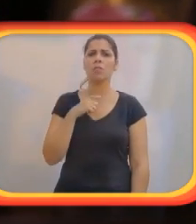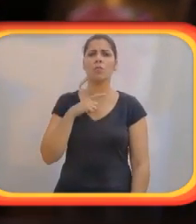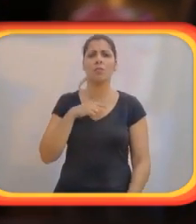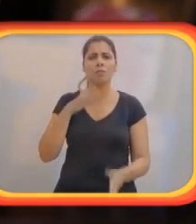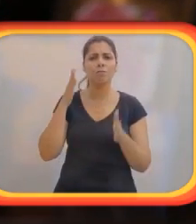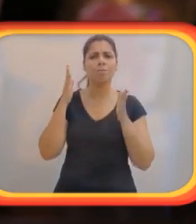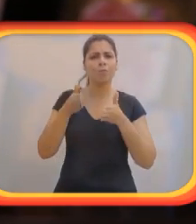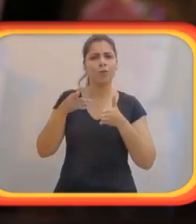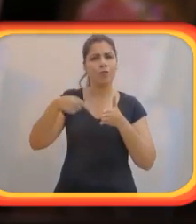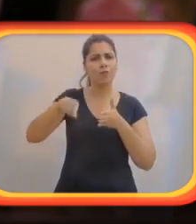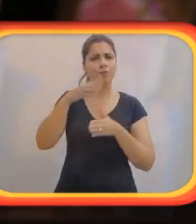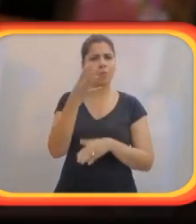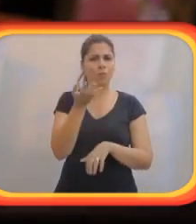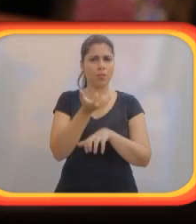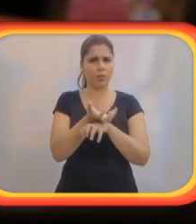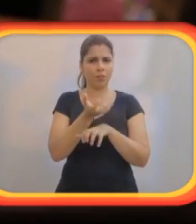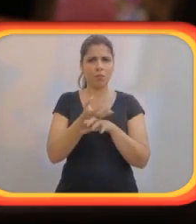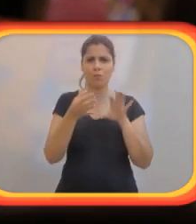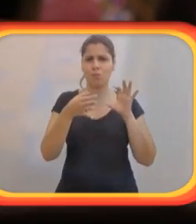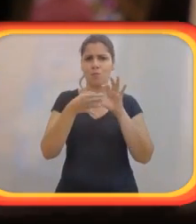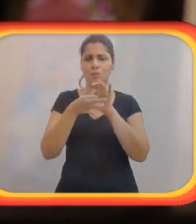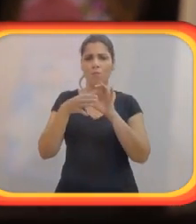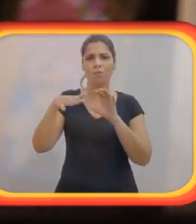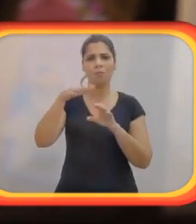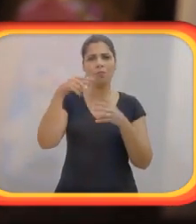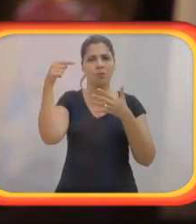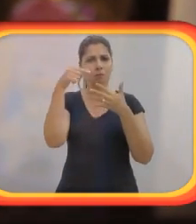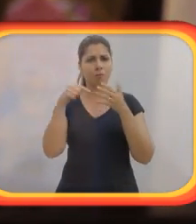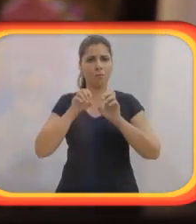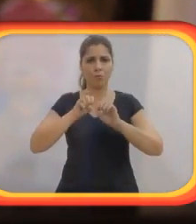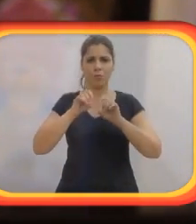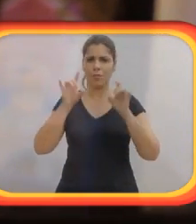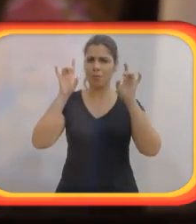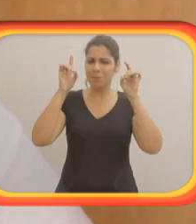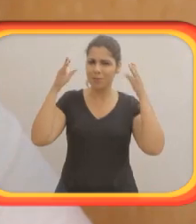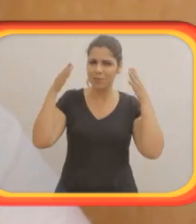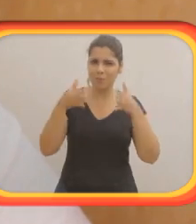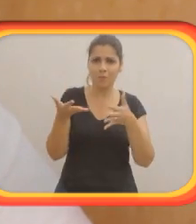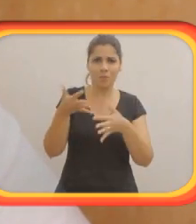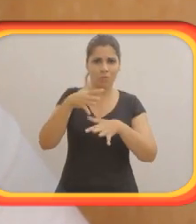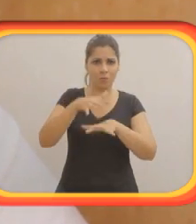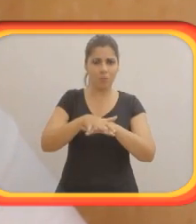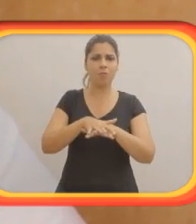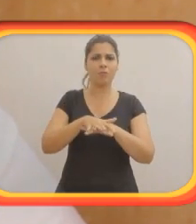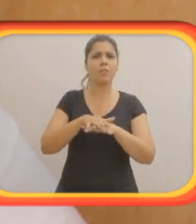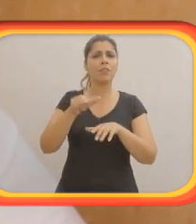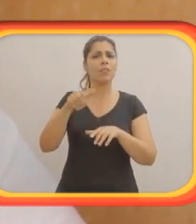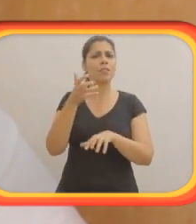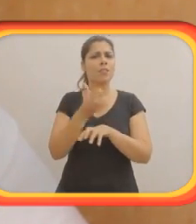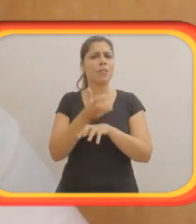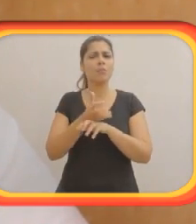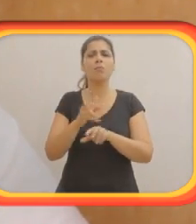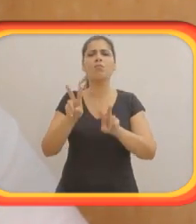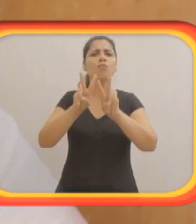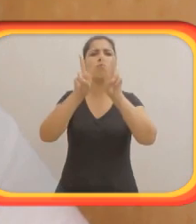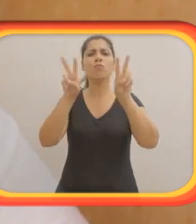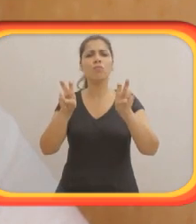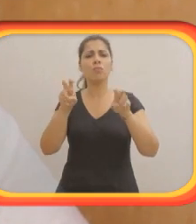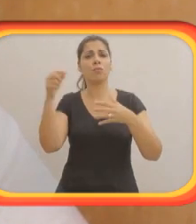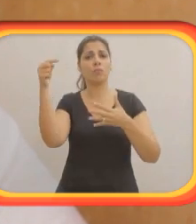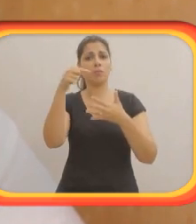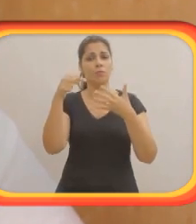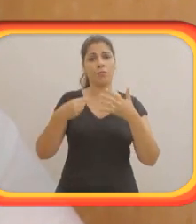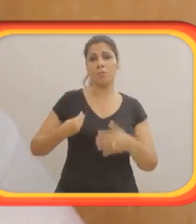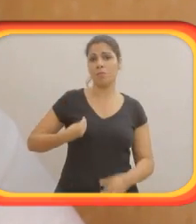Na faculdade, a gente tem quatro efetivamente disciplinas vinculadas à questão da educação